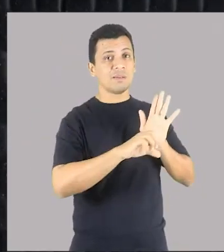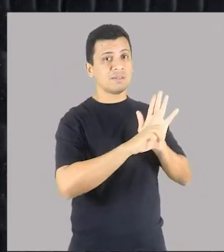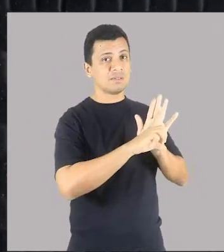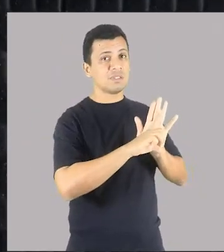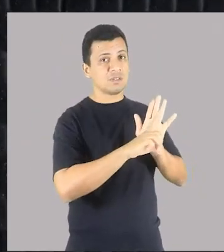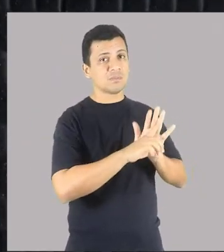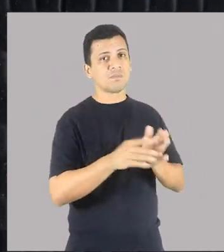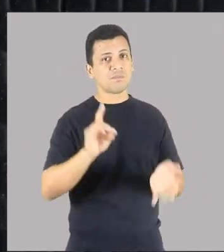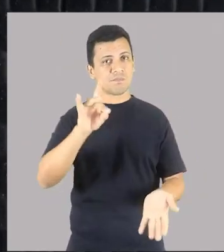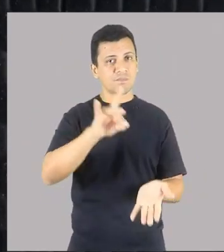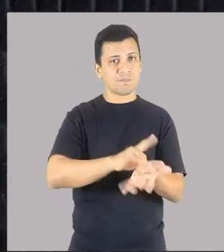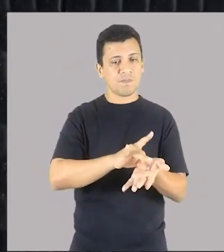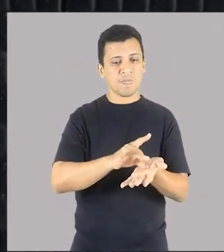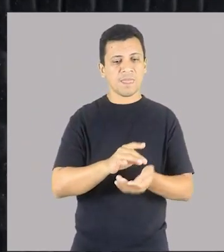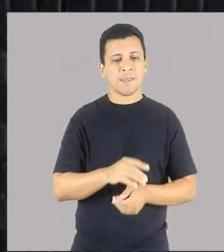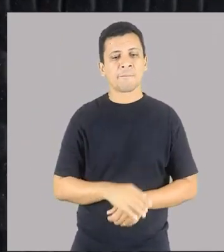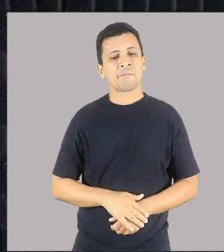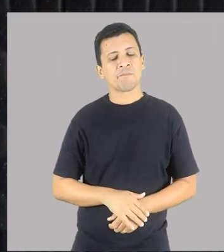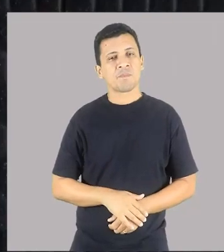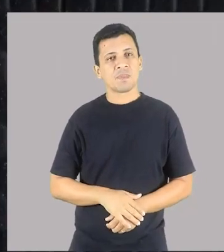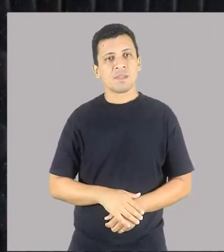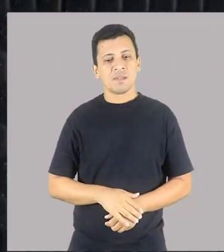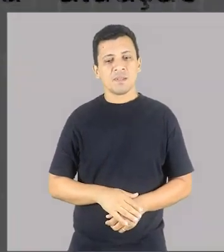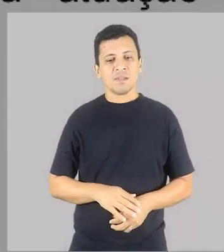presume legítimo.